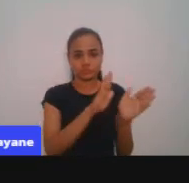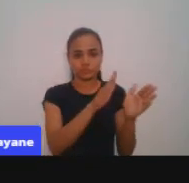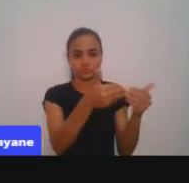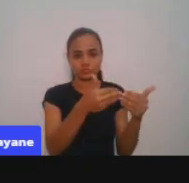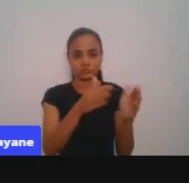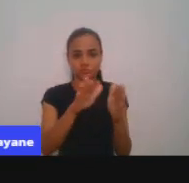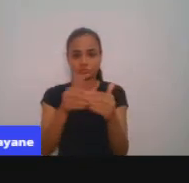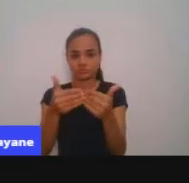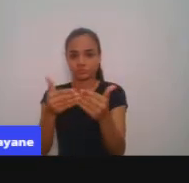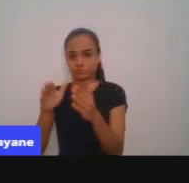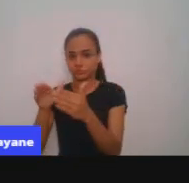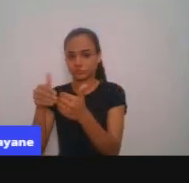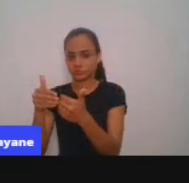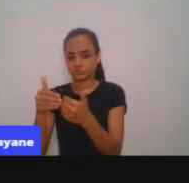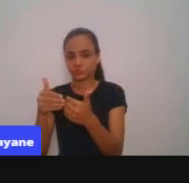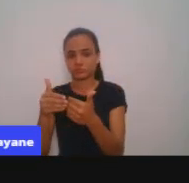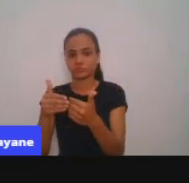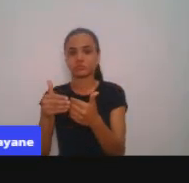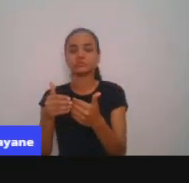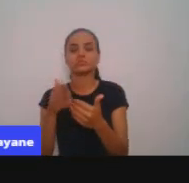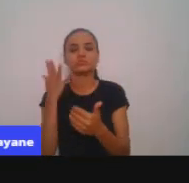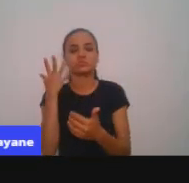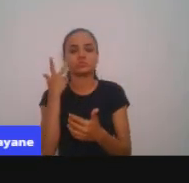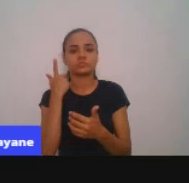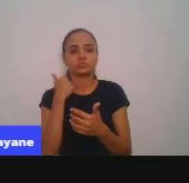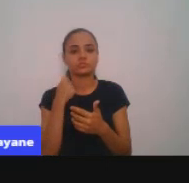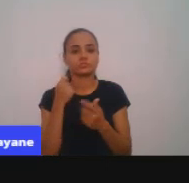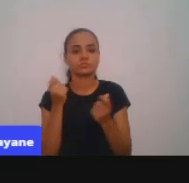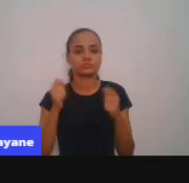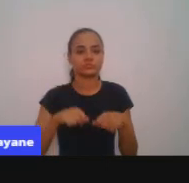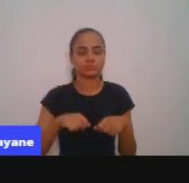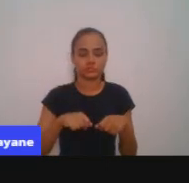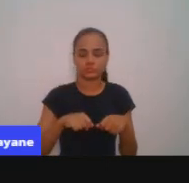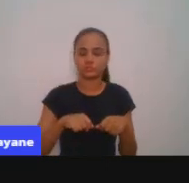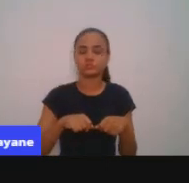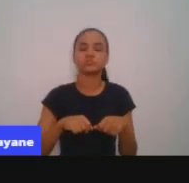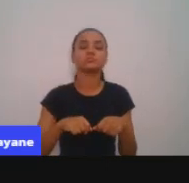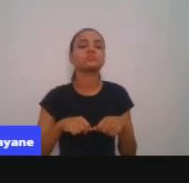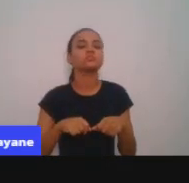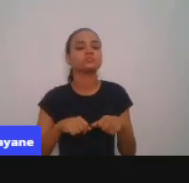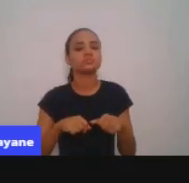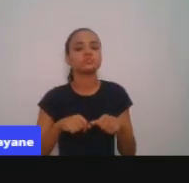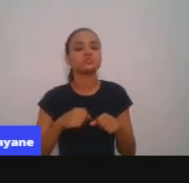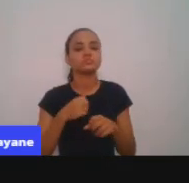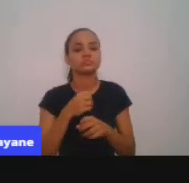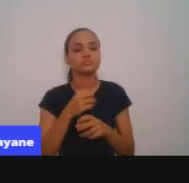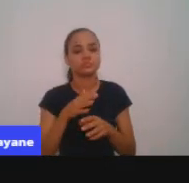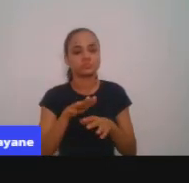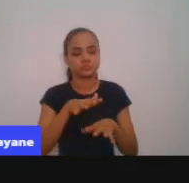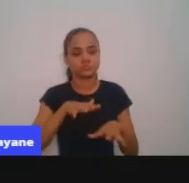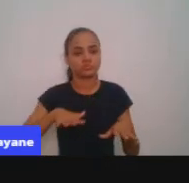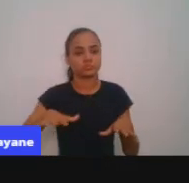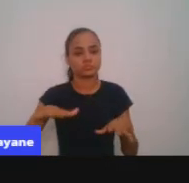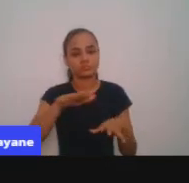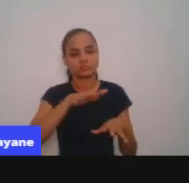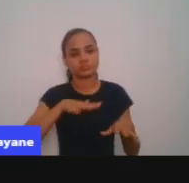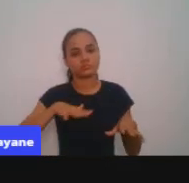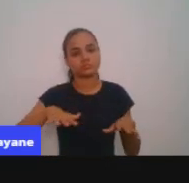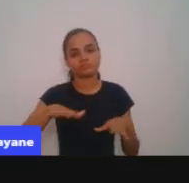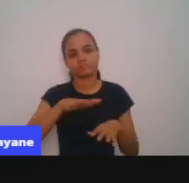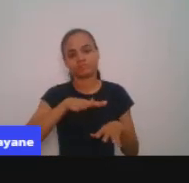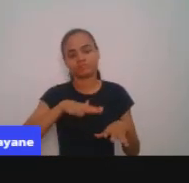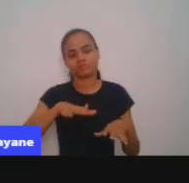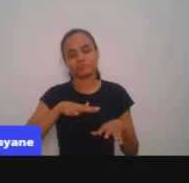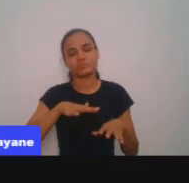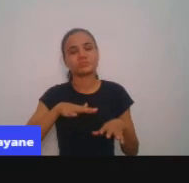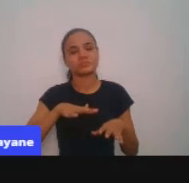espaço de aprendizagem, né? Então, já faz um ano que as nossas crianças estão afastadas desse espaço educativo, né? Dessa